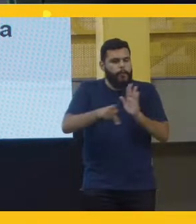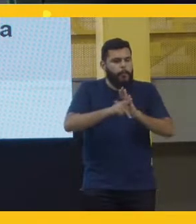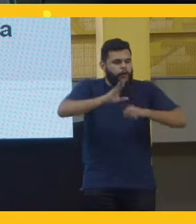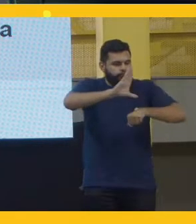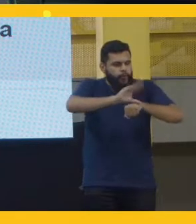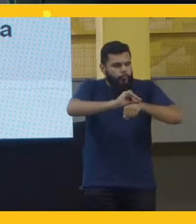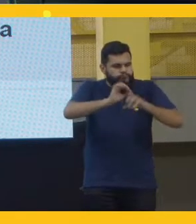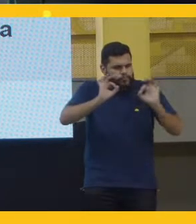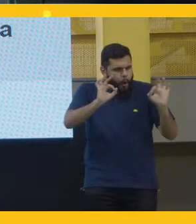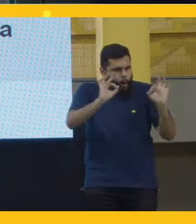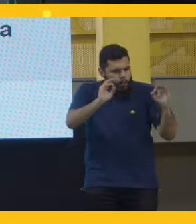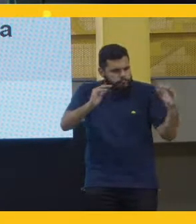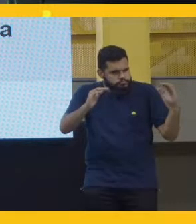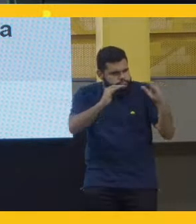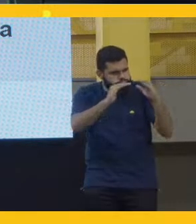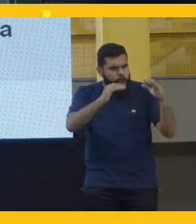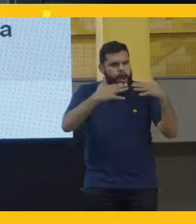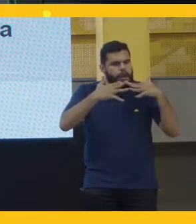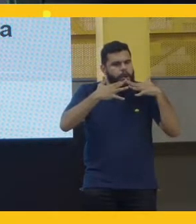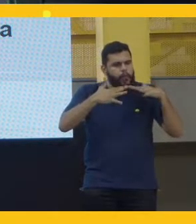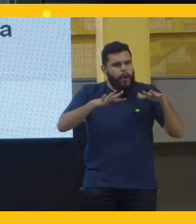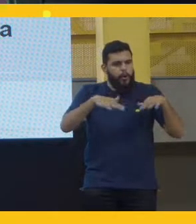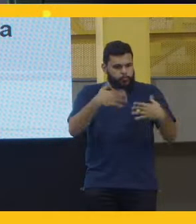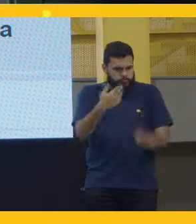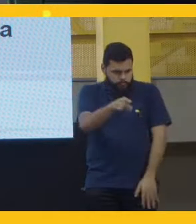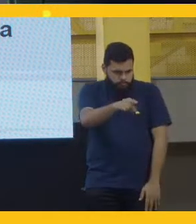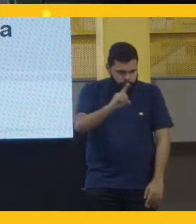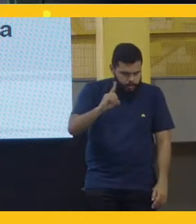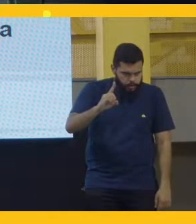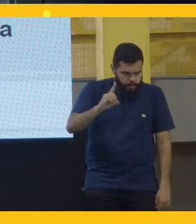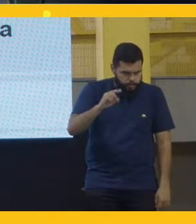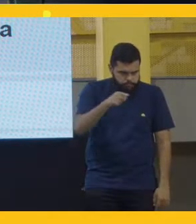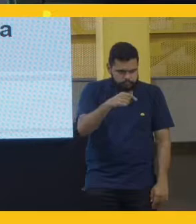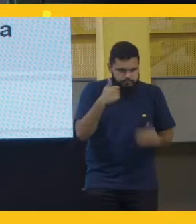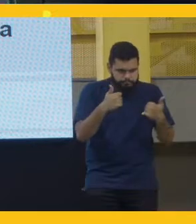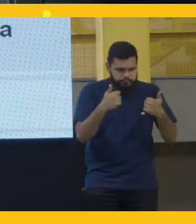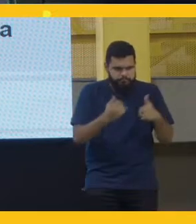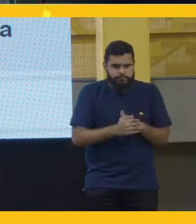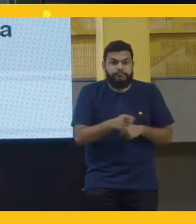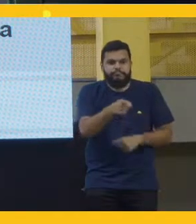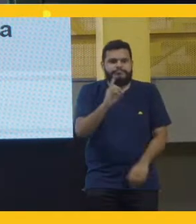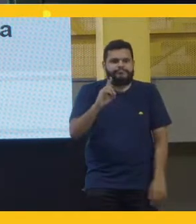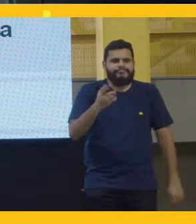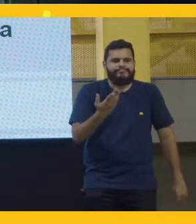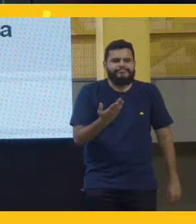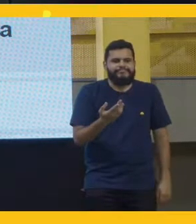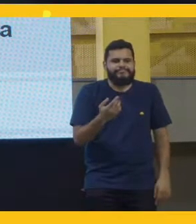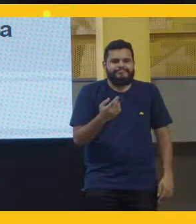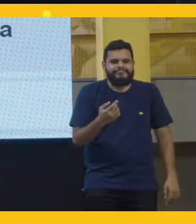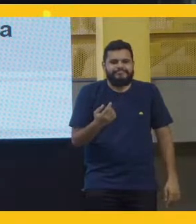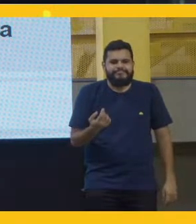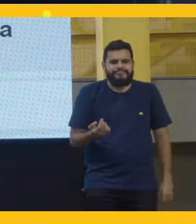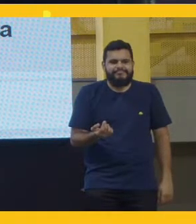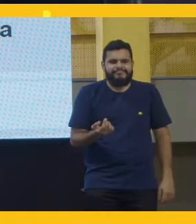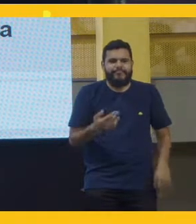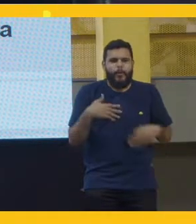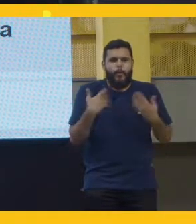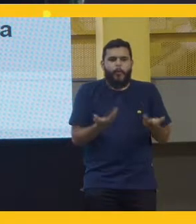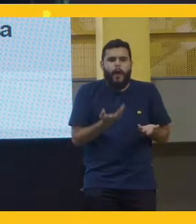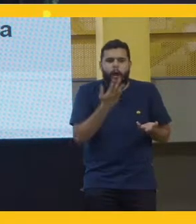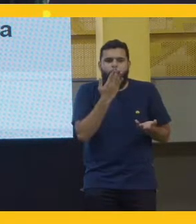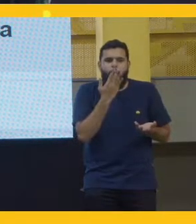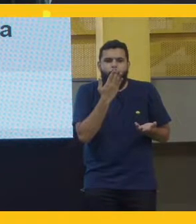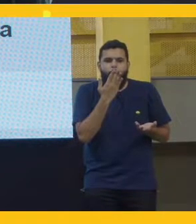ficar natural, com menos verde? Eu preciso de uma tinta que absorva